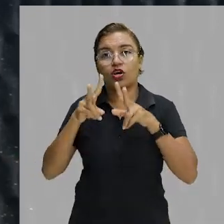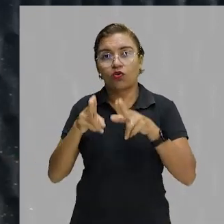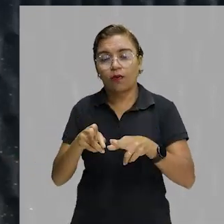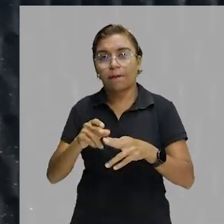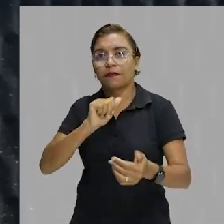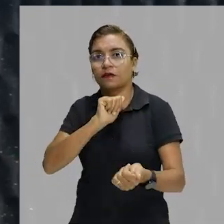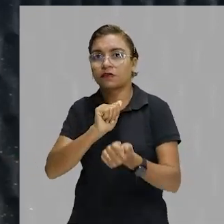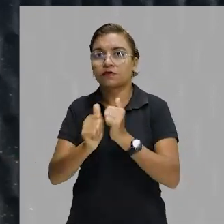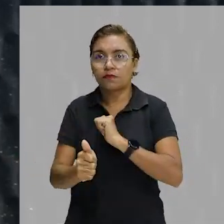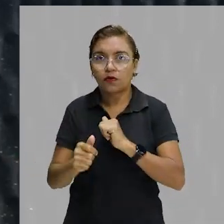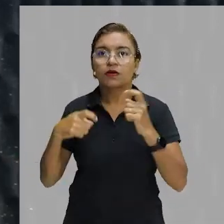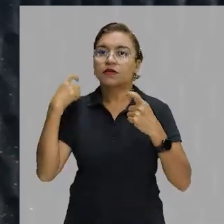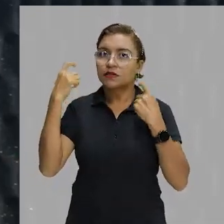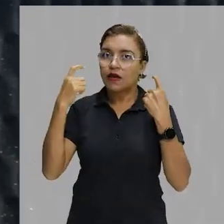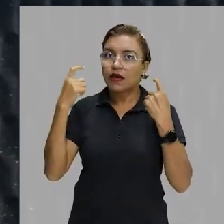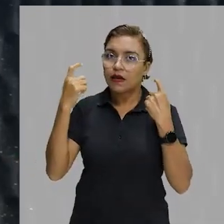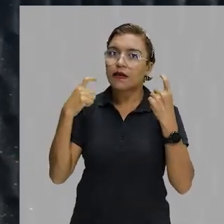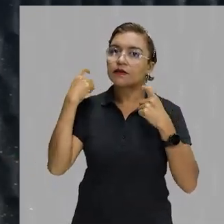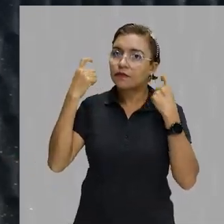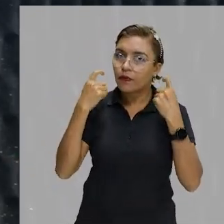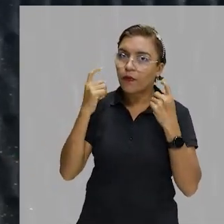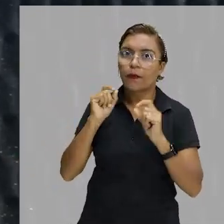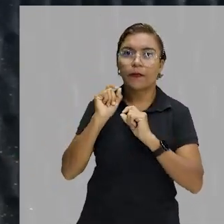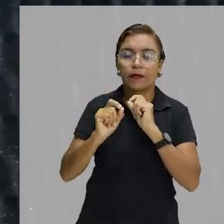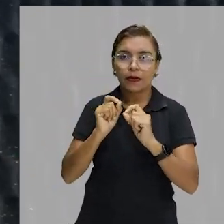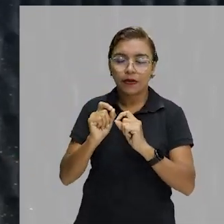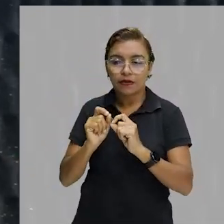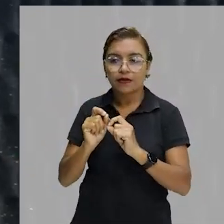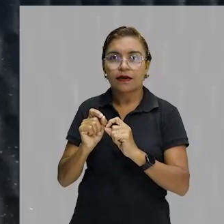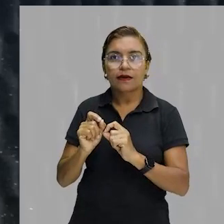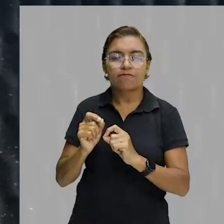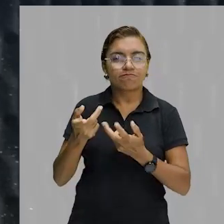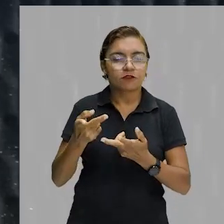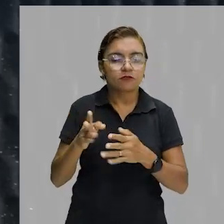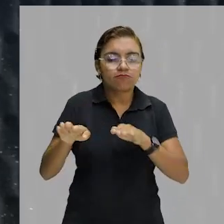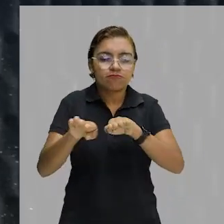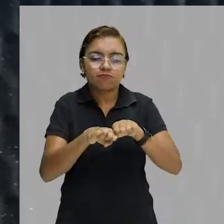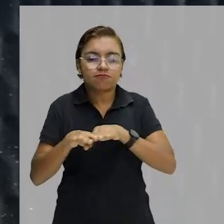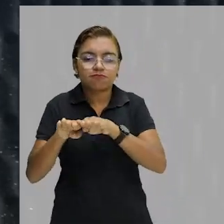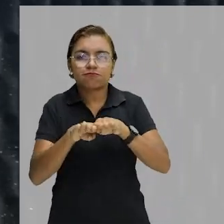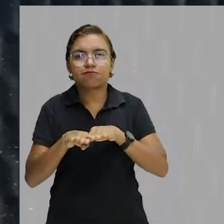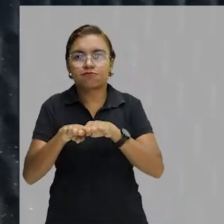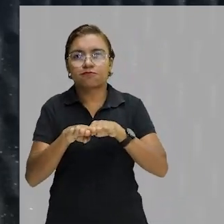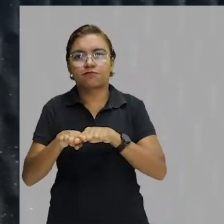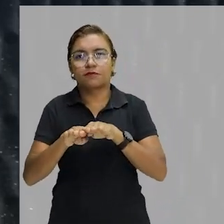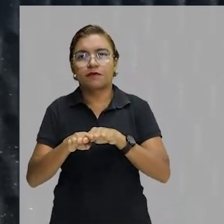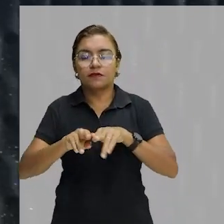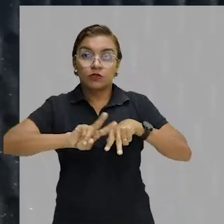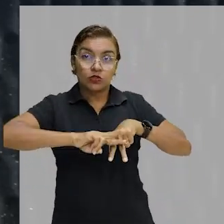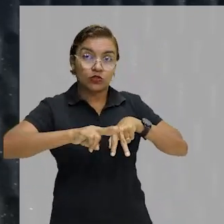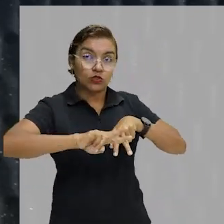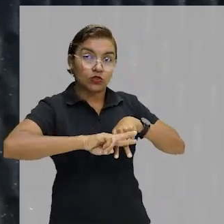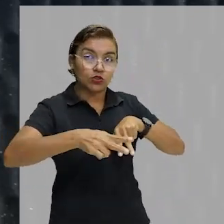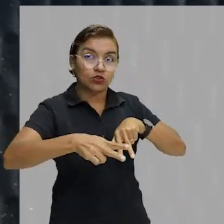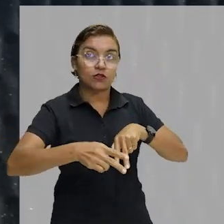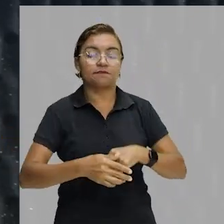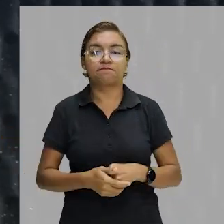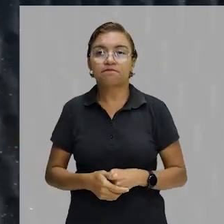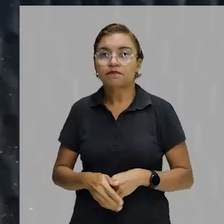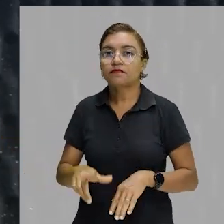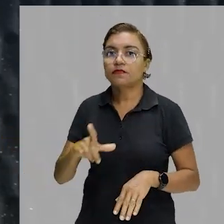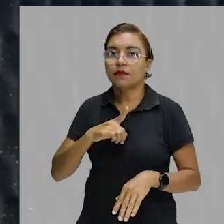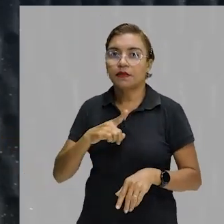esportes que mais se preocupa com essa questão de equiparação de gênero. São dois pontos super positivos do tênis de quadra.